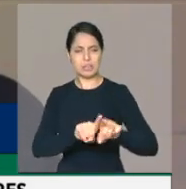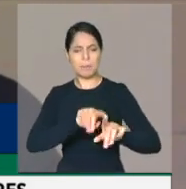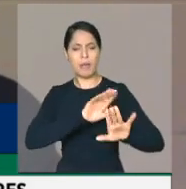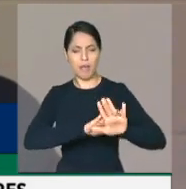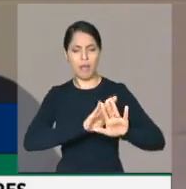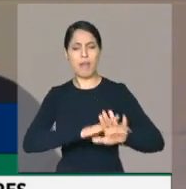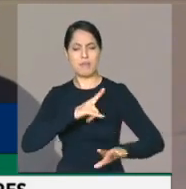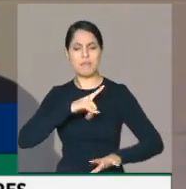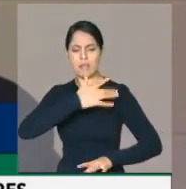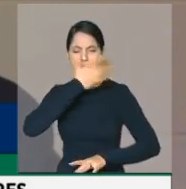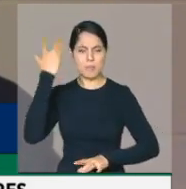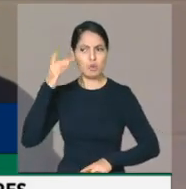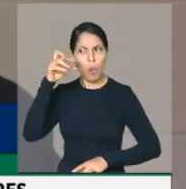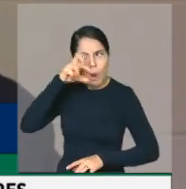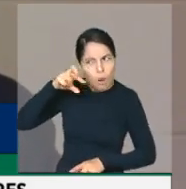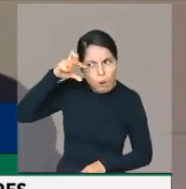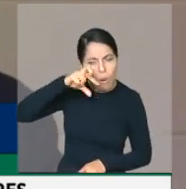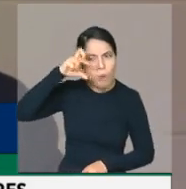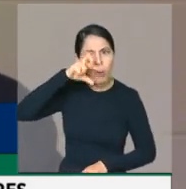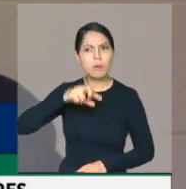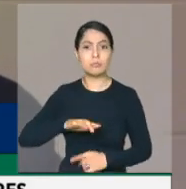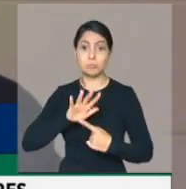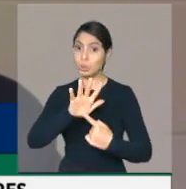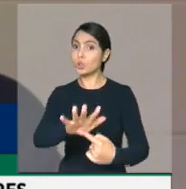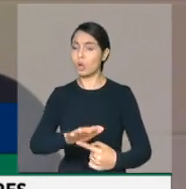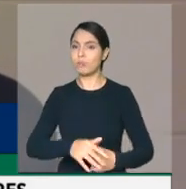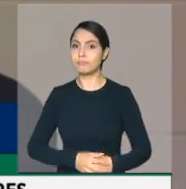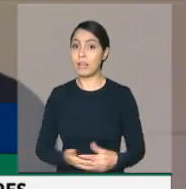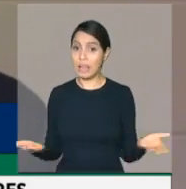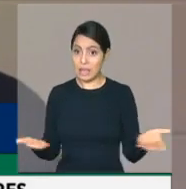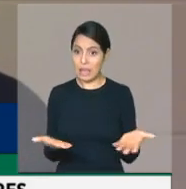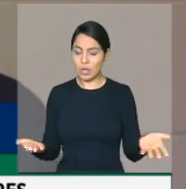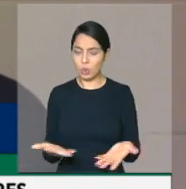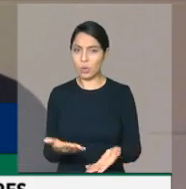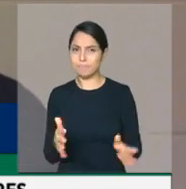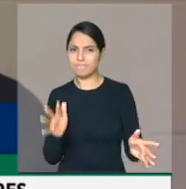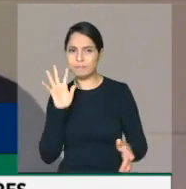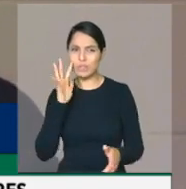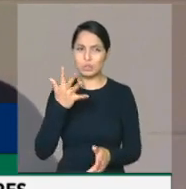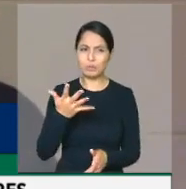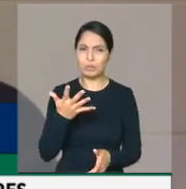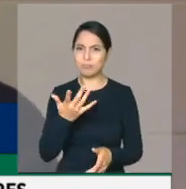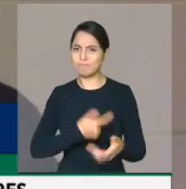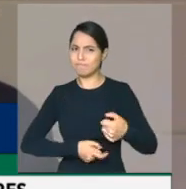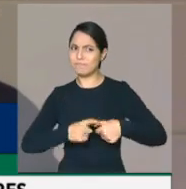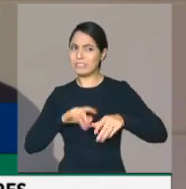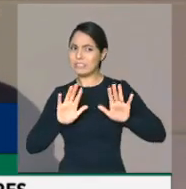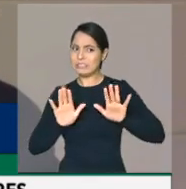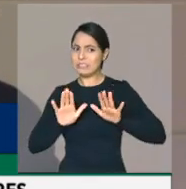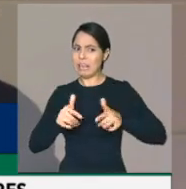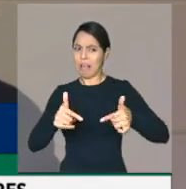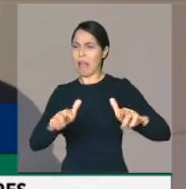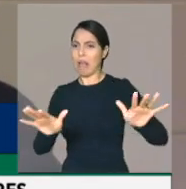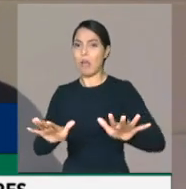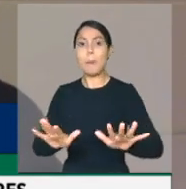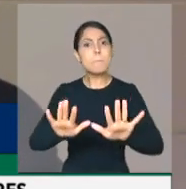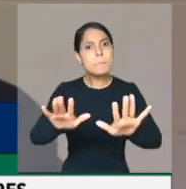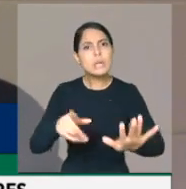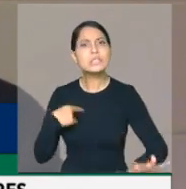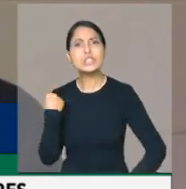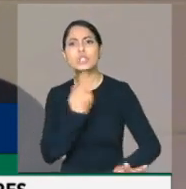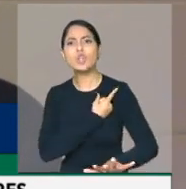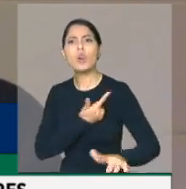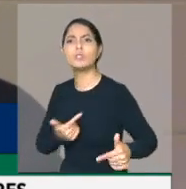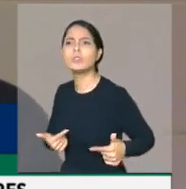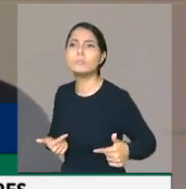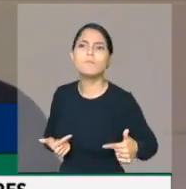pela cidadania vigilante, e acaba de recuar dessa decisão. Não tivéssemos gritado, não tivéssemos